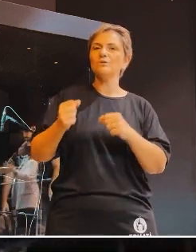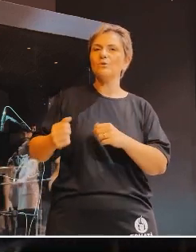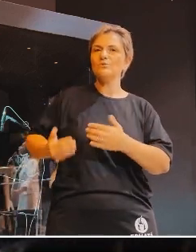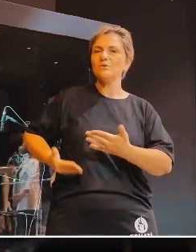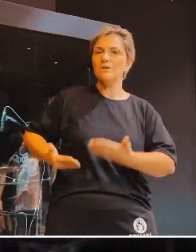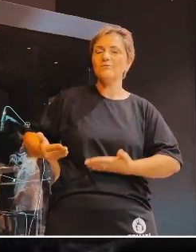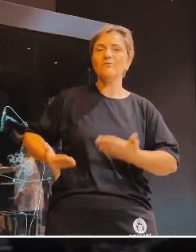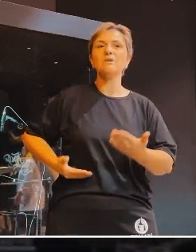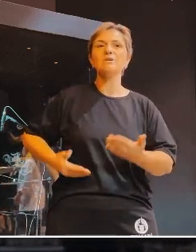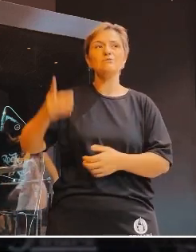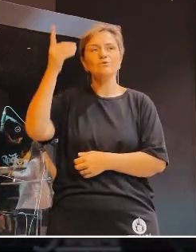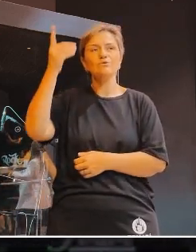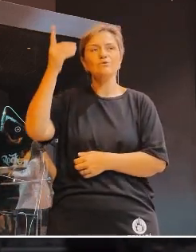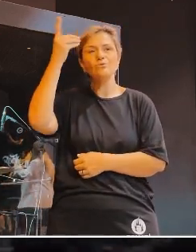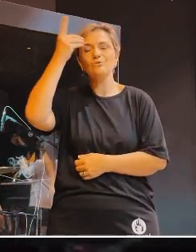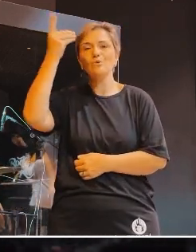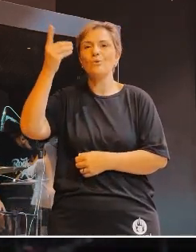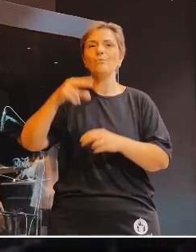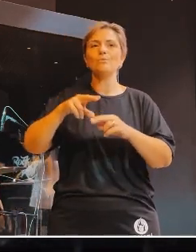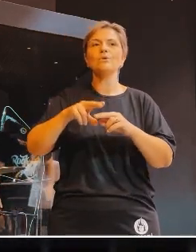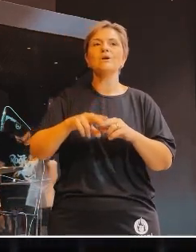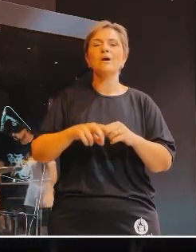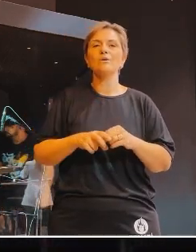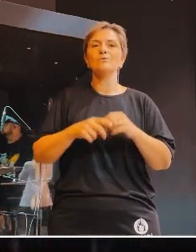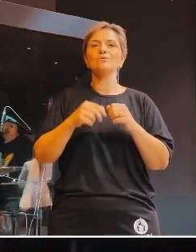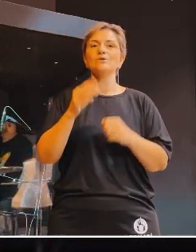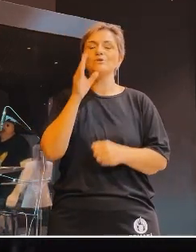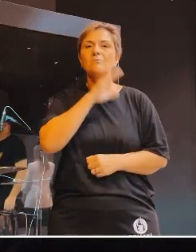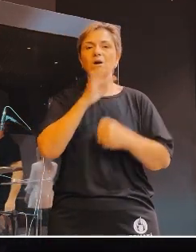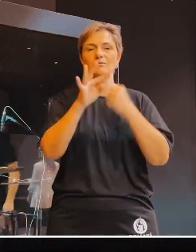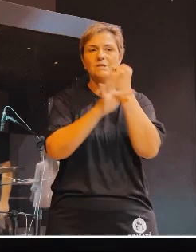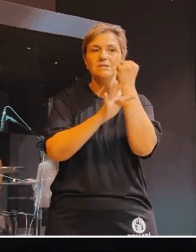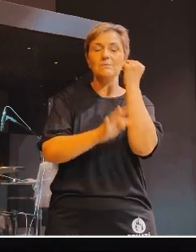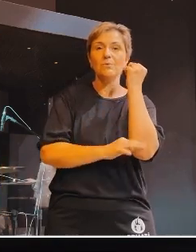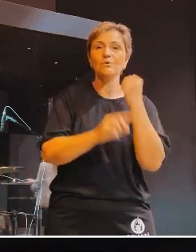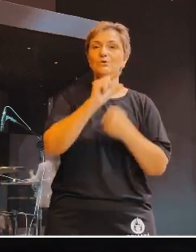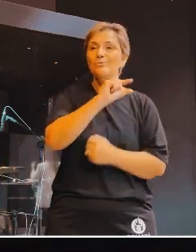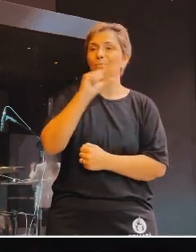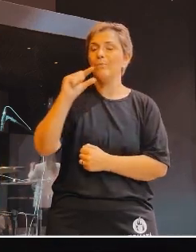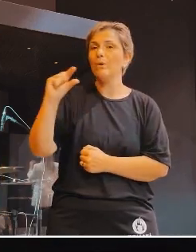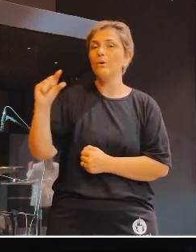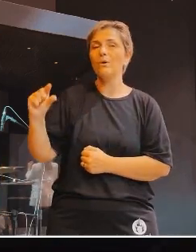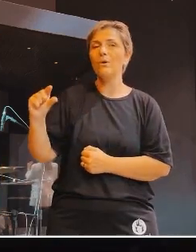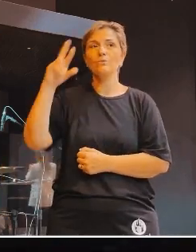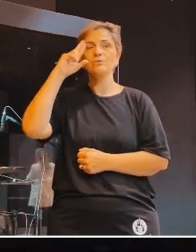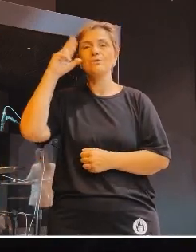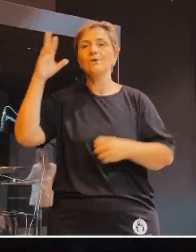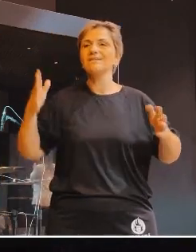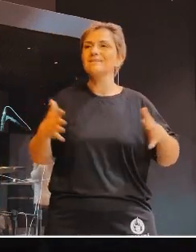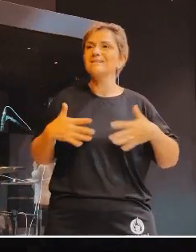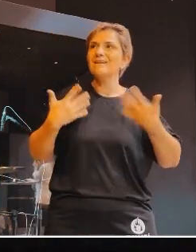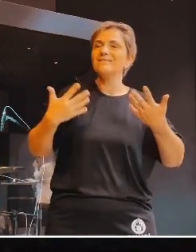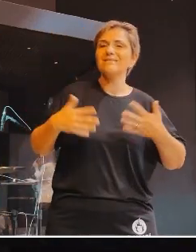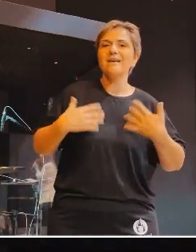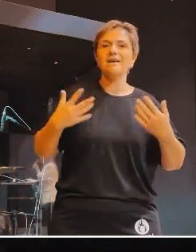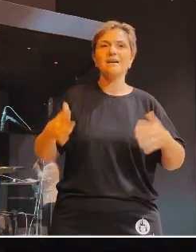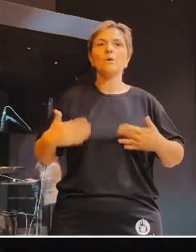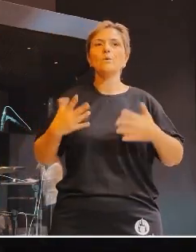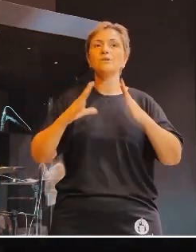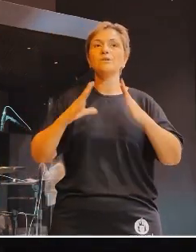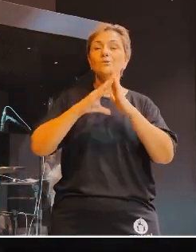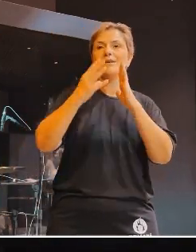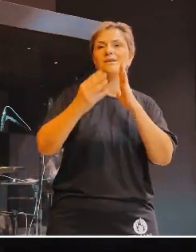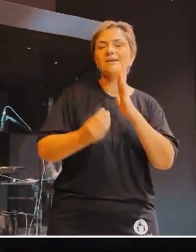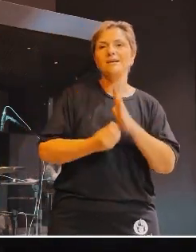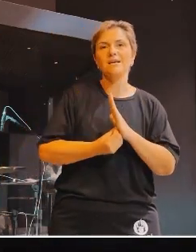seus dons, por mau testemunho de poucos. O Senhor se alegra quando a sua